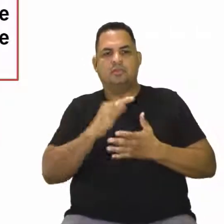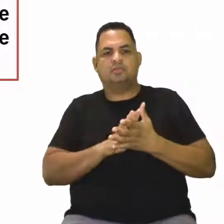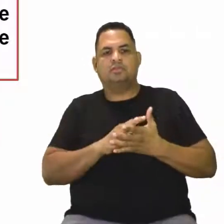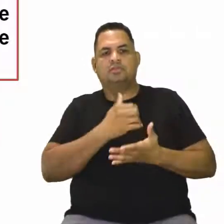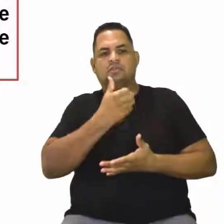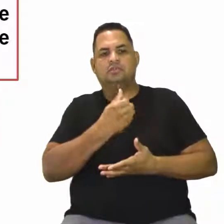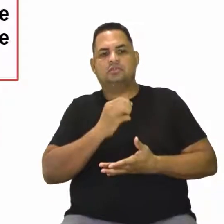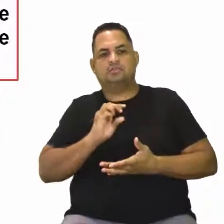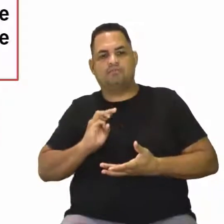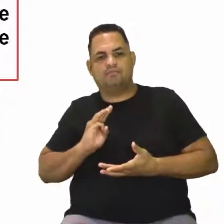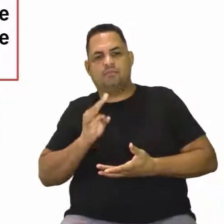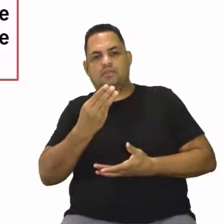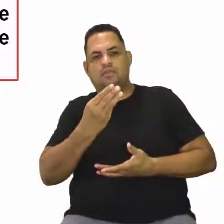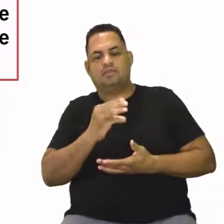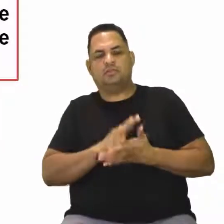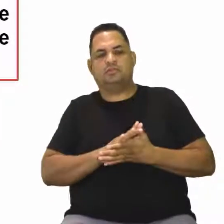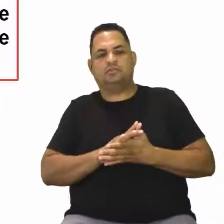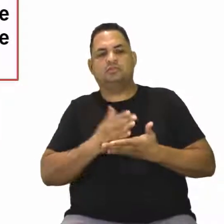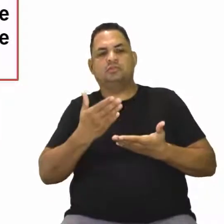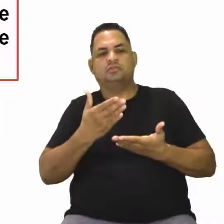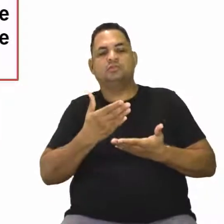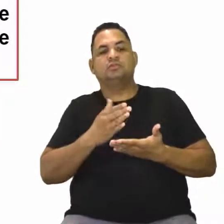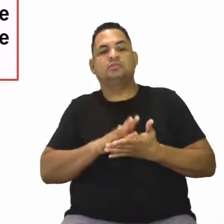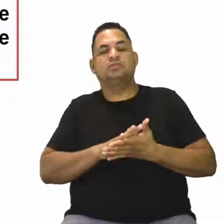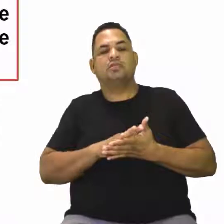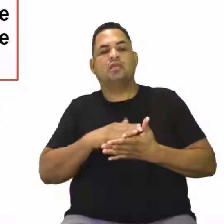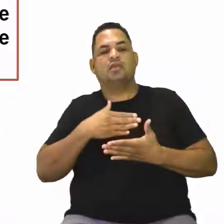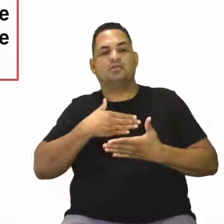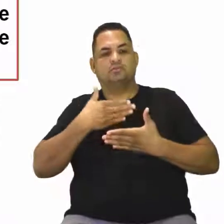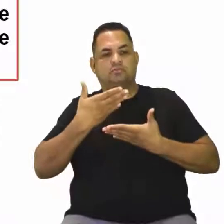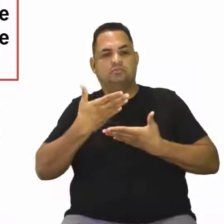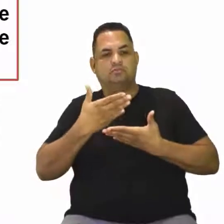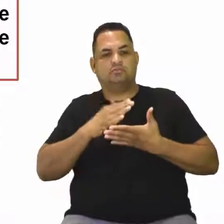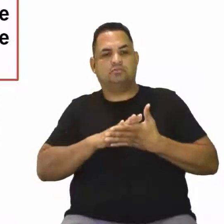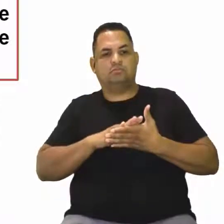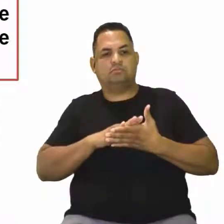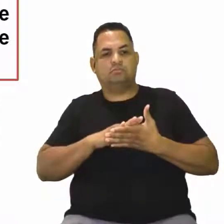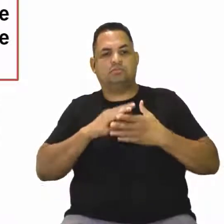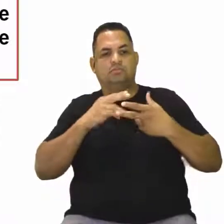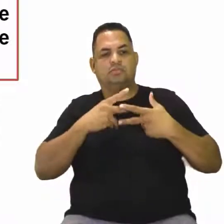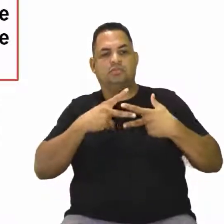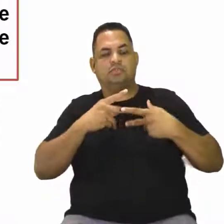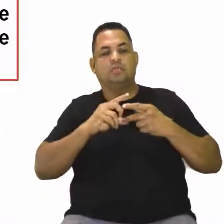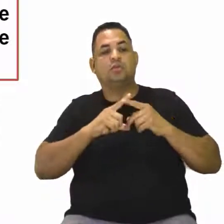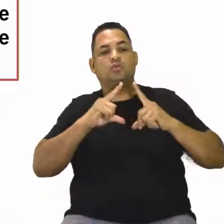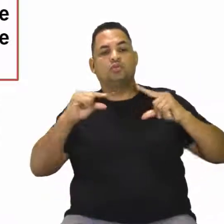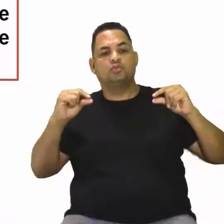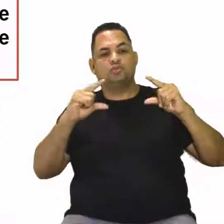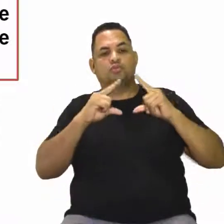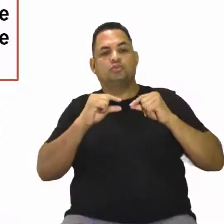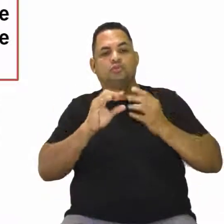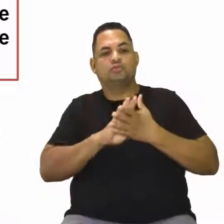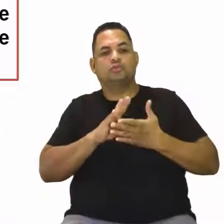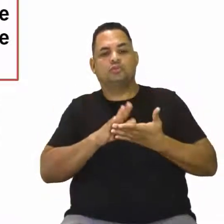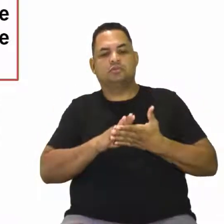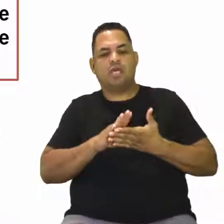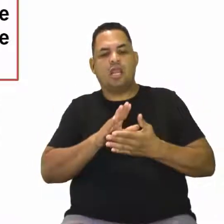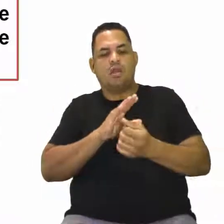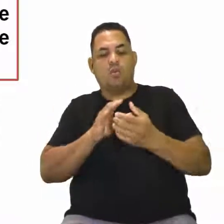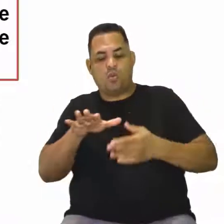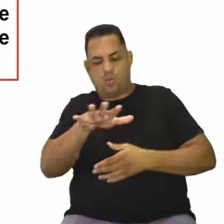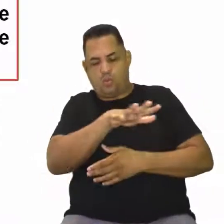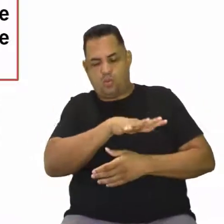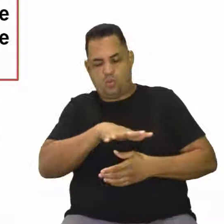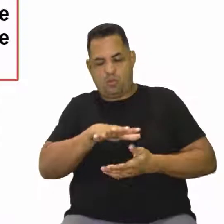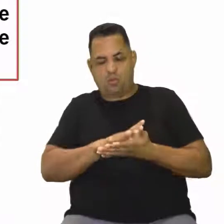de 6 milhões de judeus nos campos nazistas. Contribuiu para